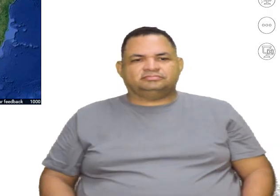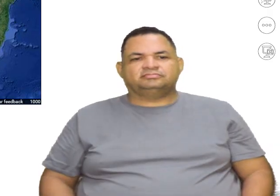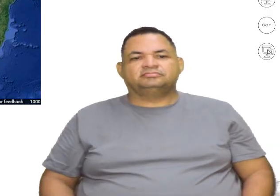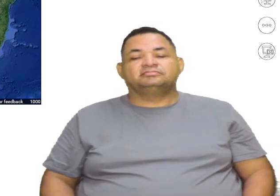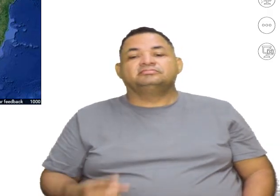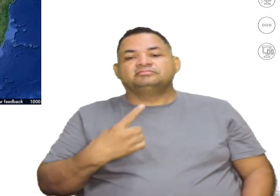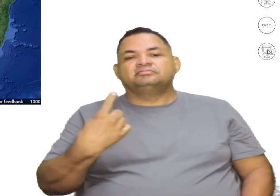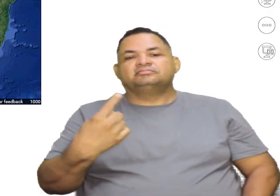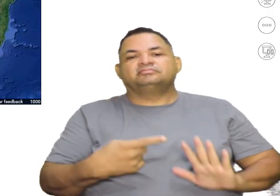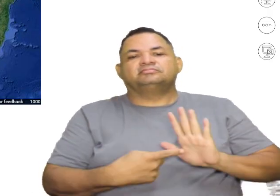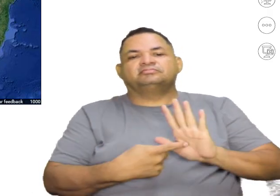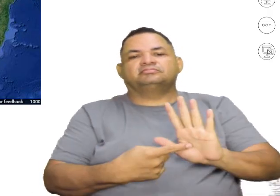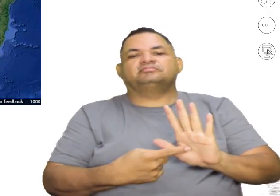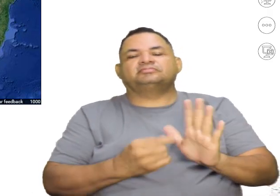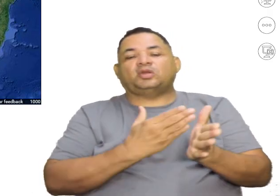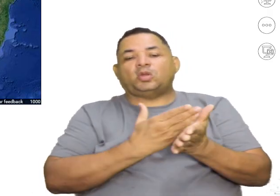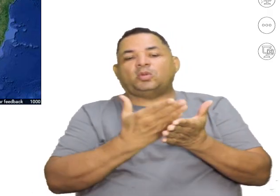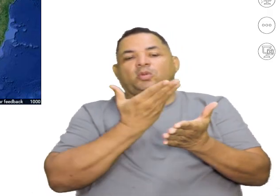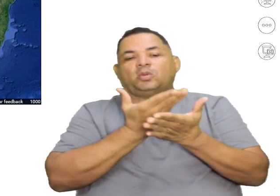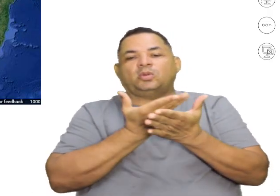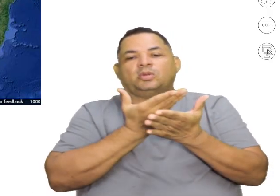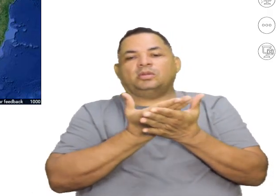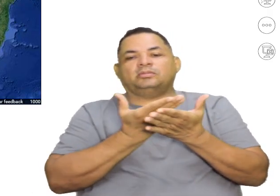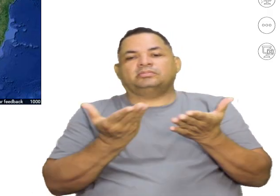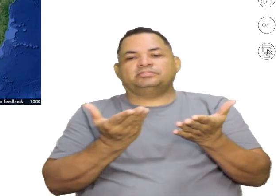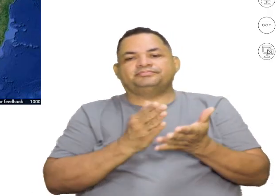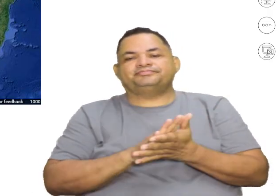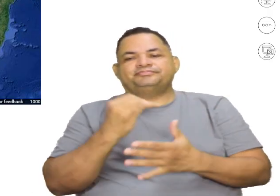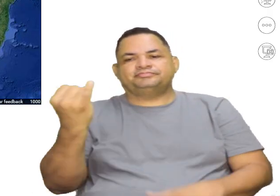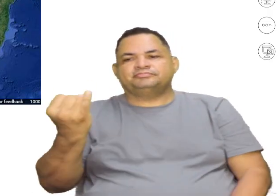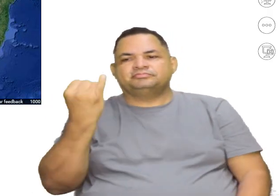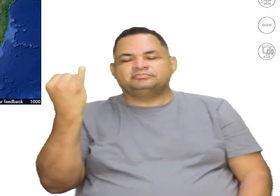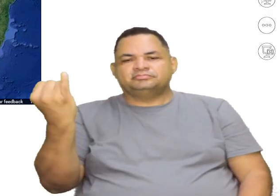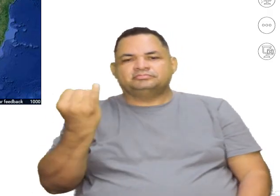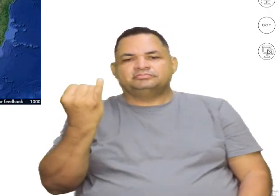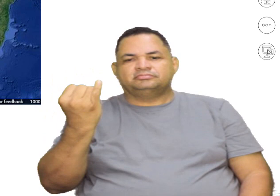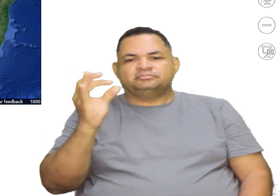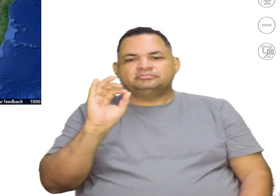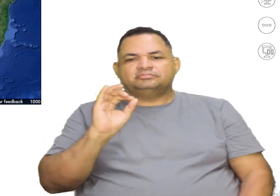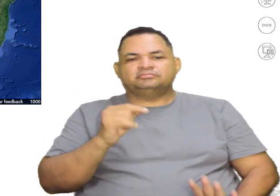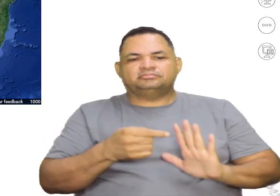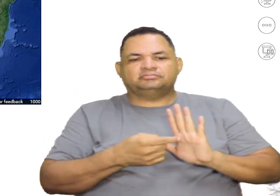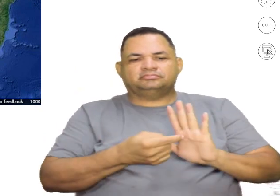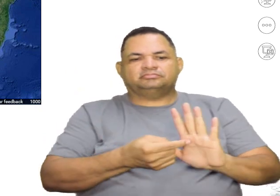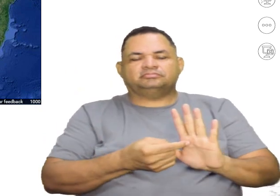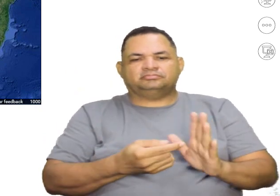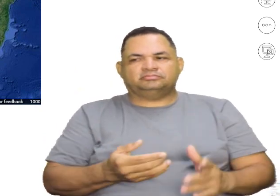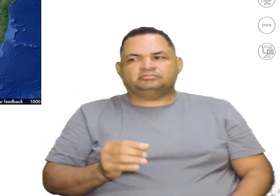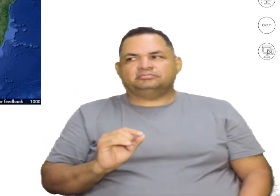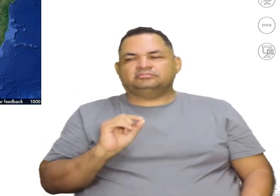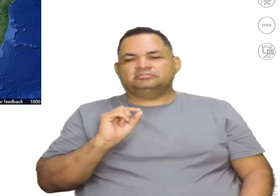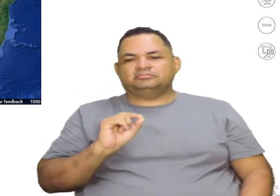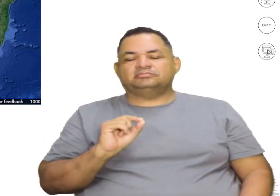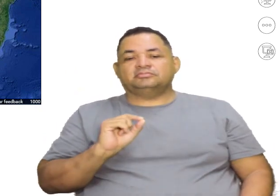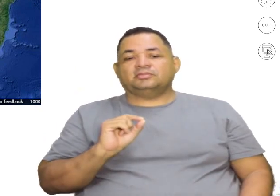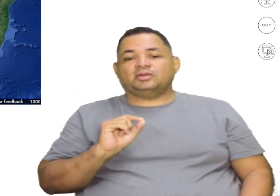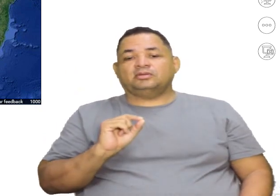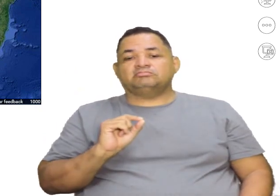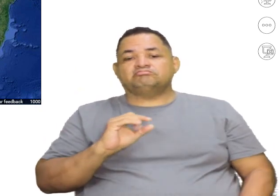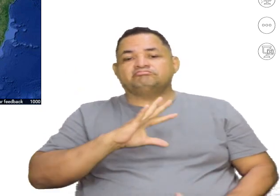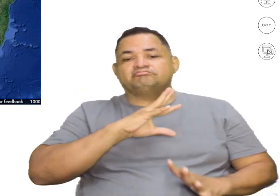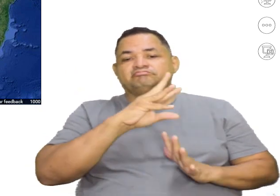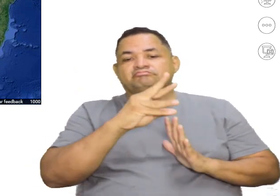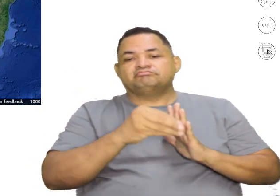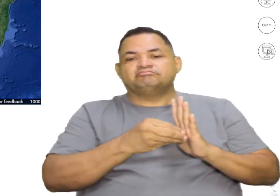gente mostrou no início da aula, né, a importância, trouxemos para vocês essa